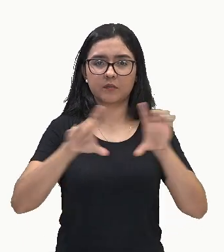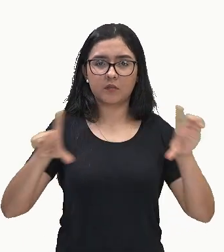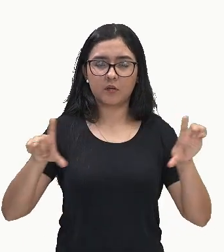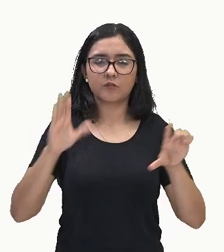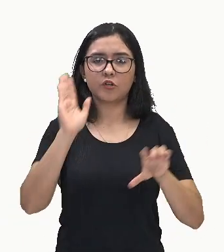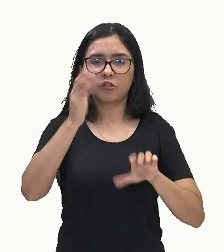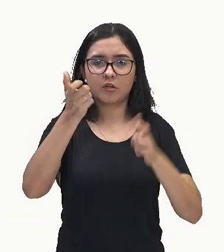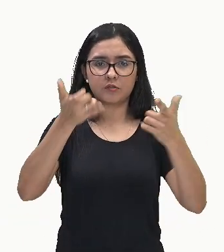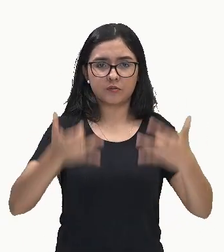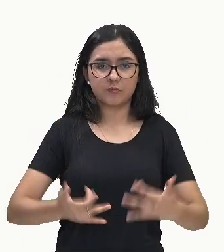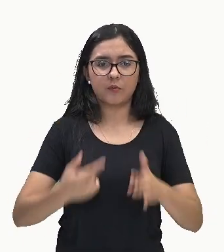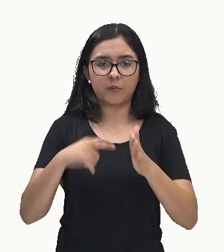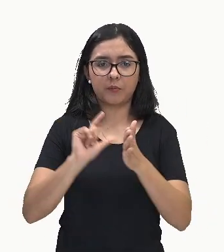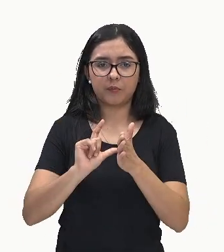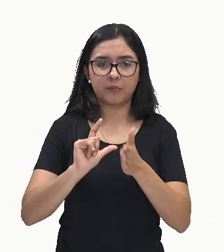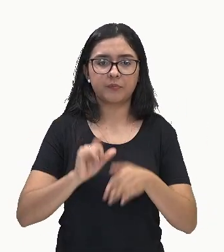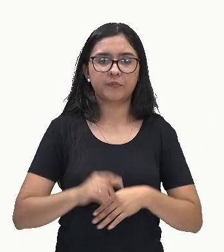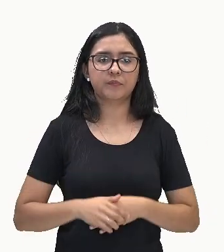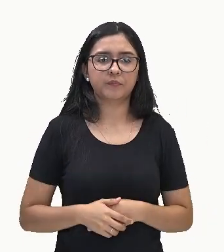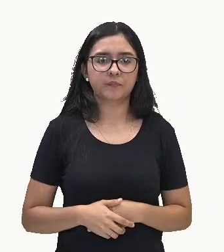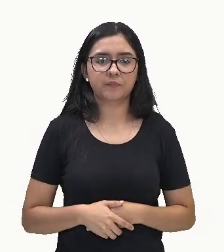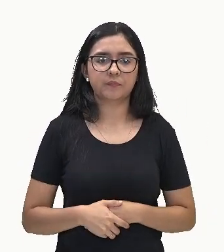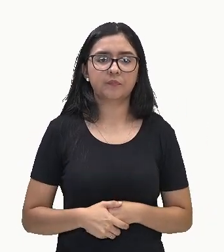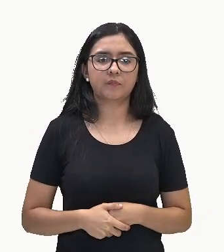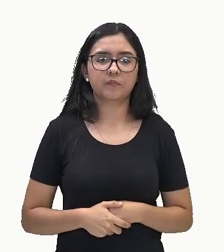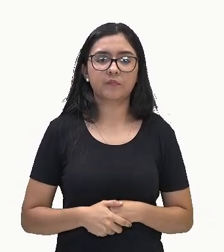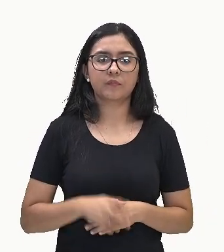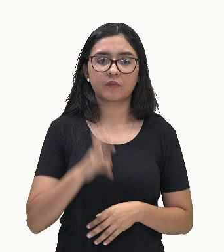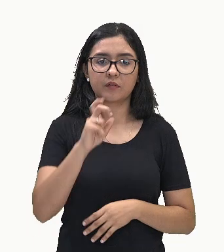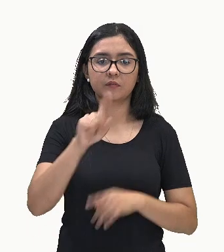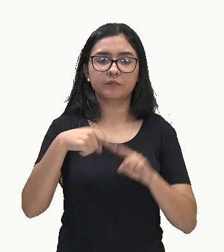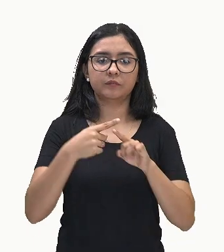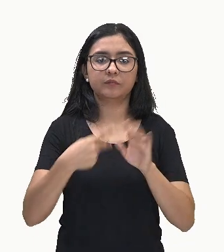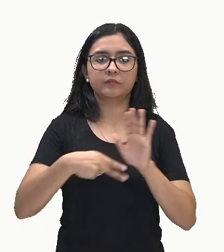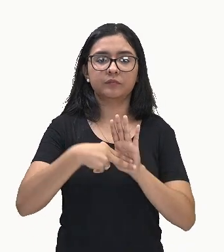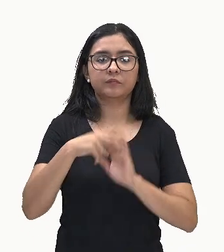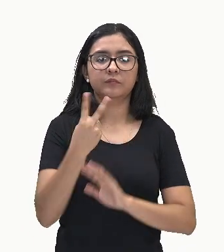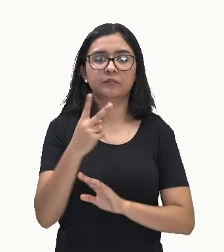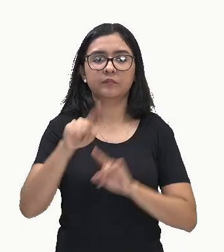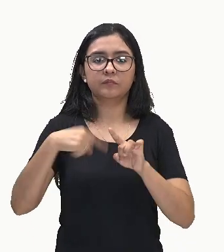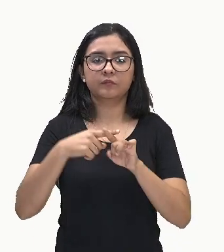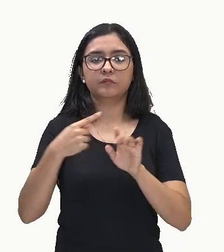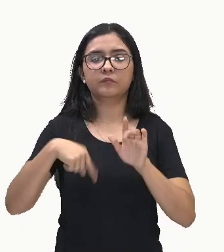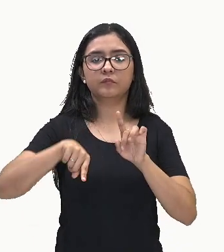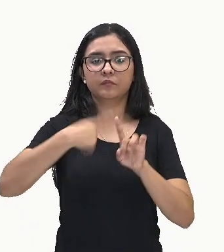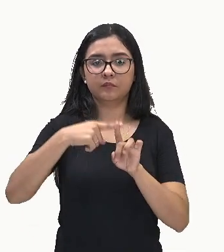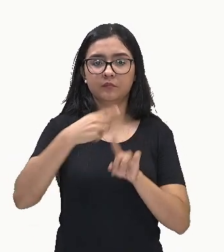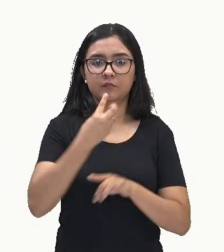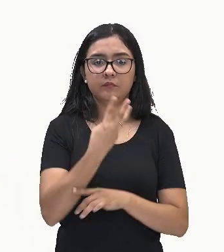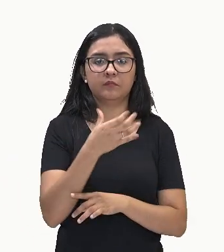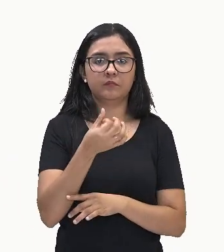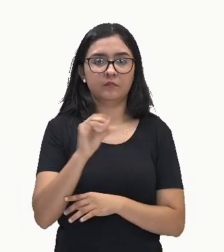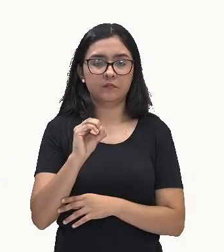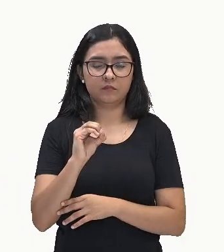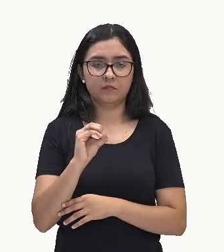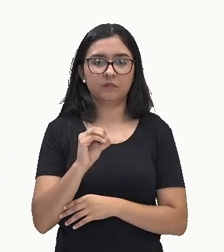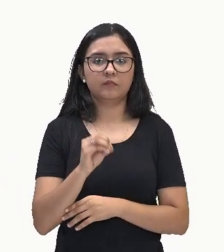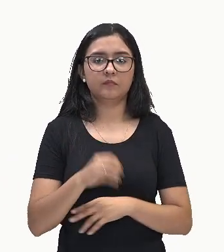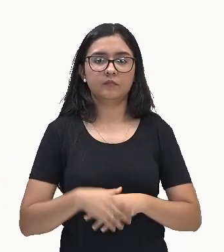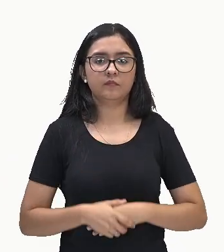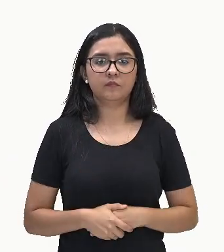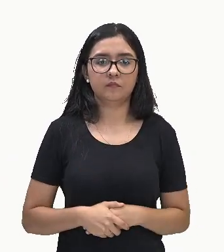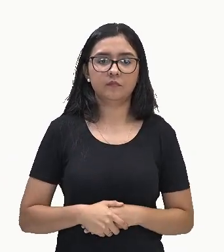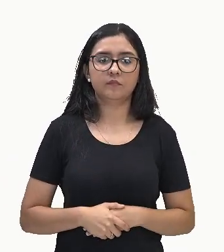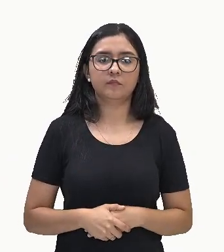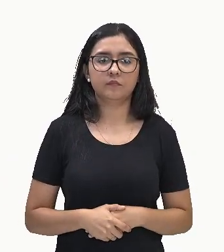falada ó 5x = 2x + 360 onde